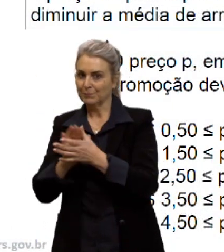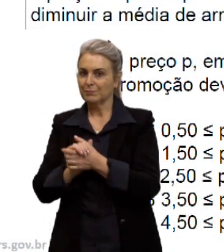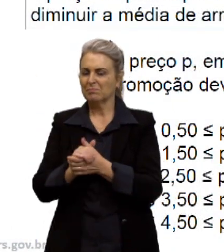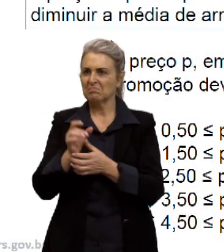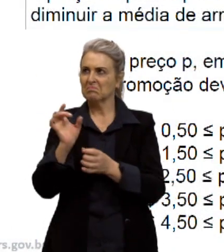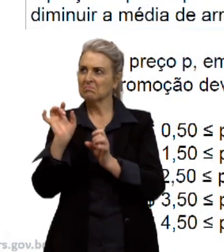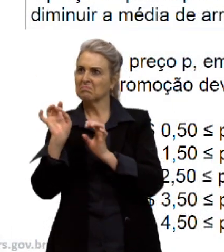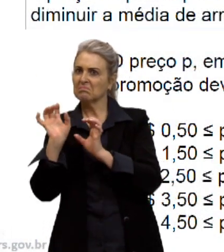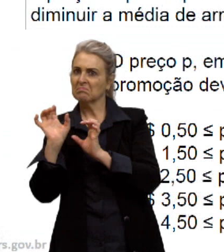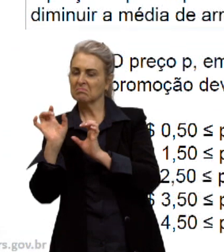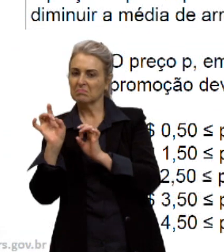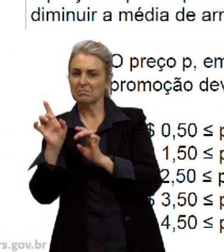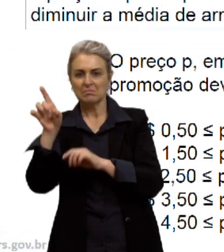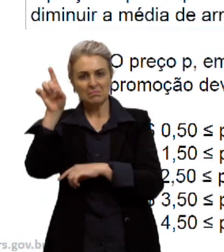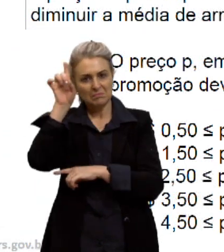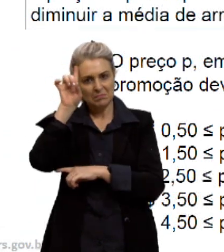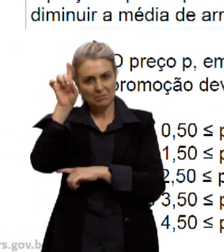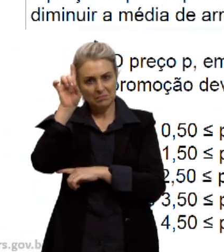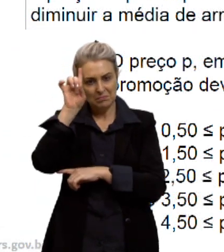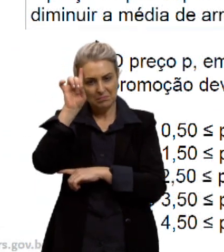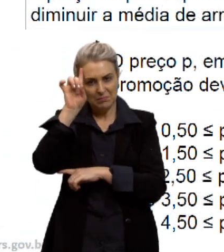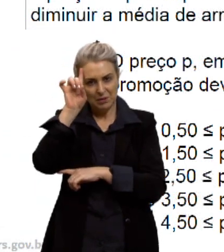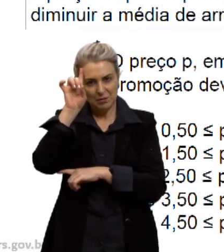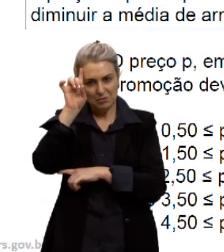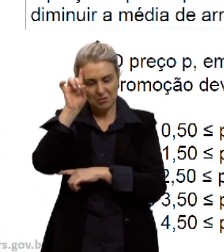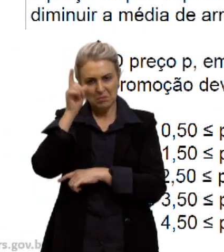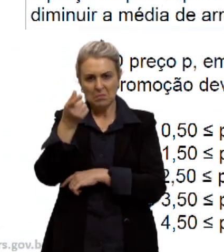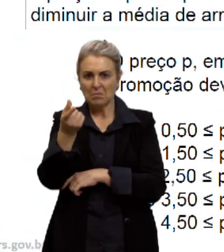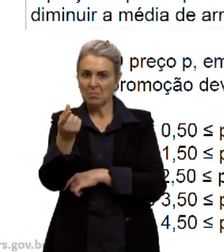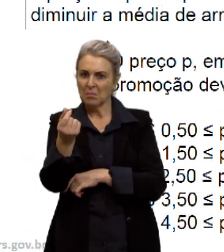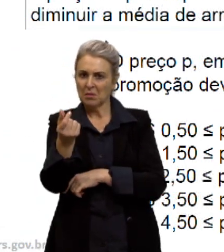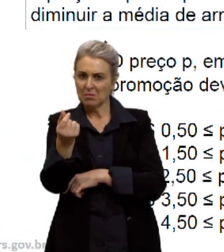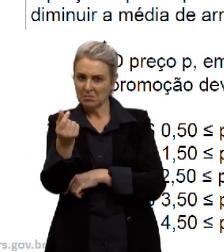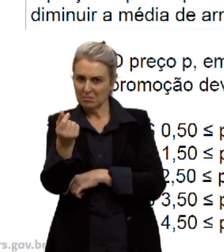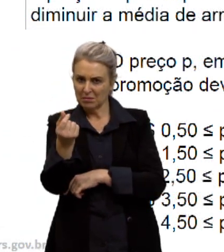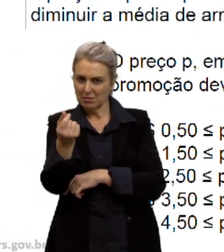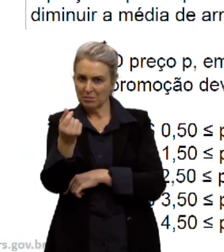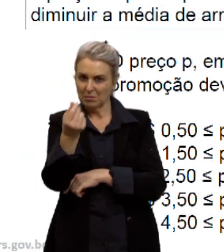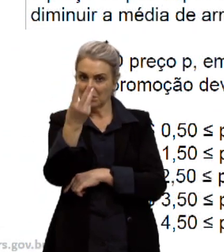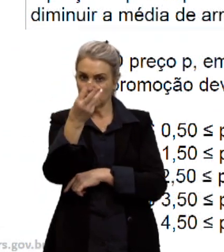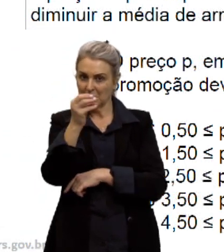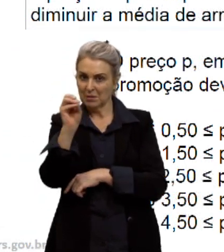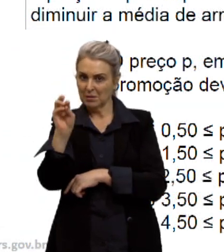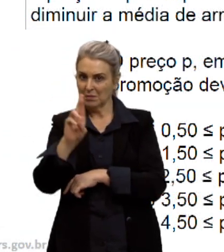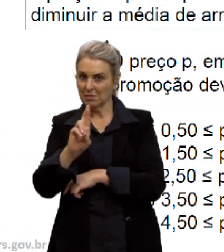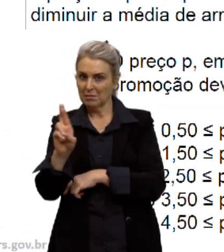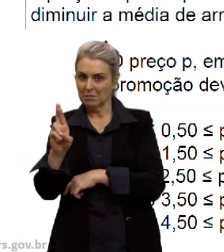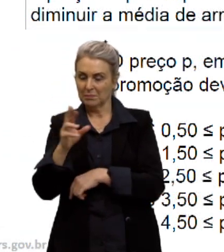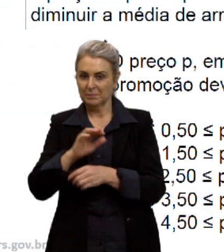especiais por dia e arrecada com essas vendas, em média, R$300.